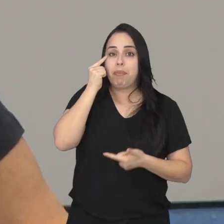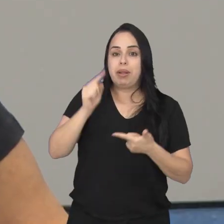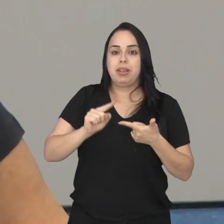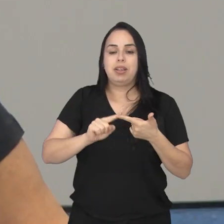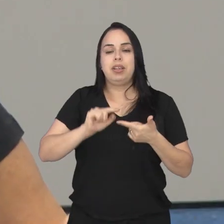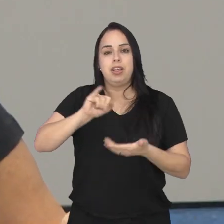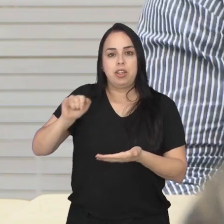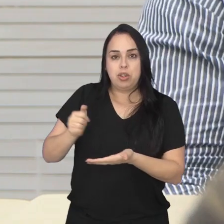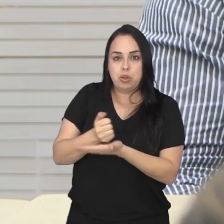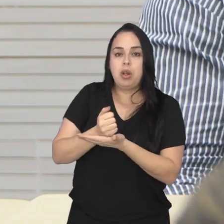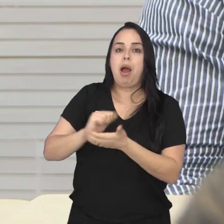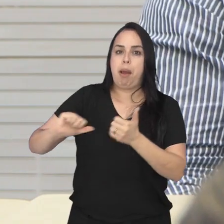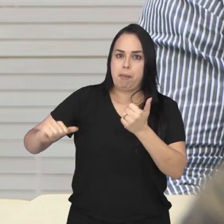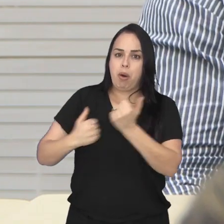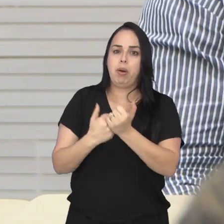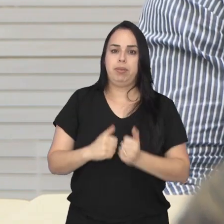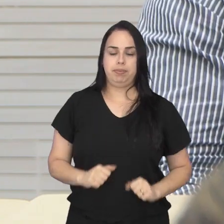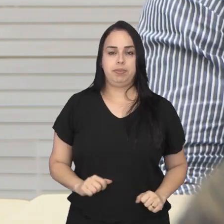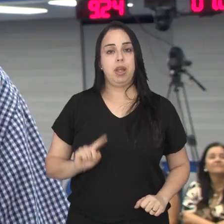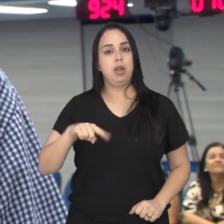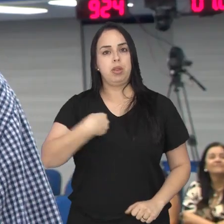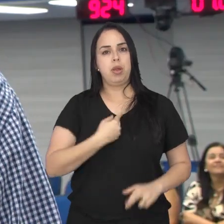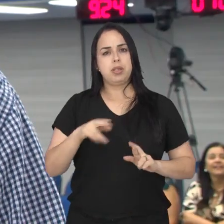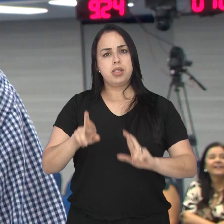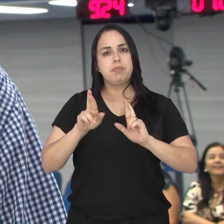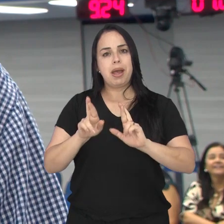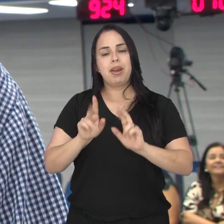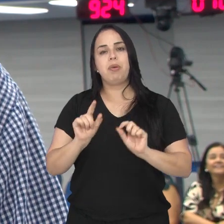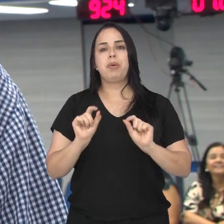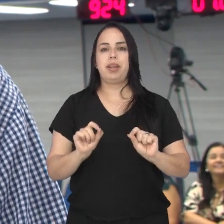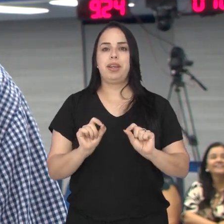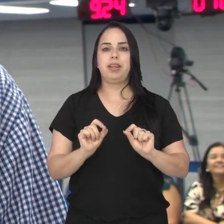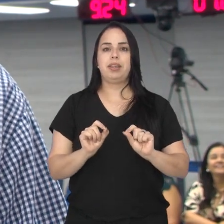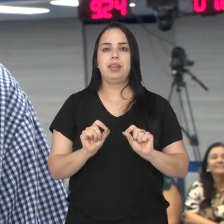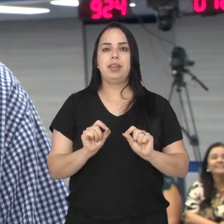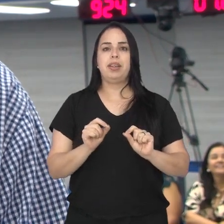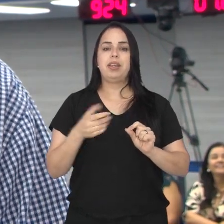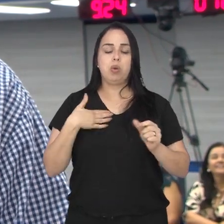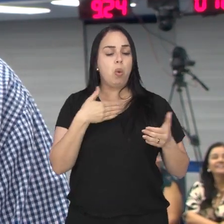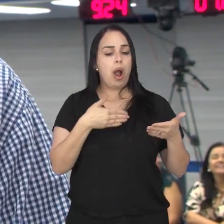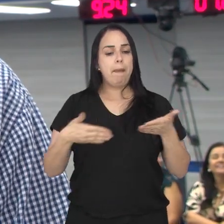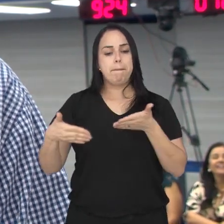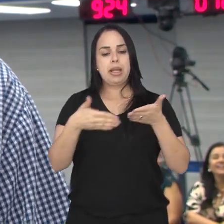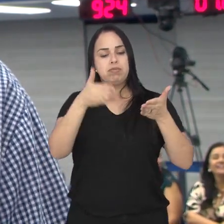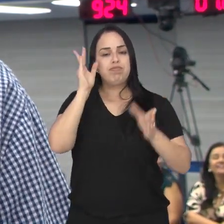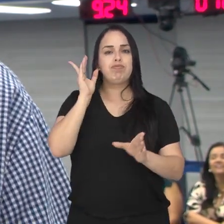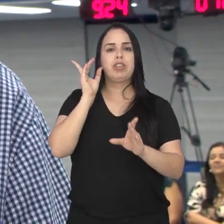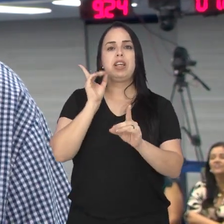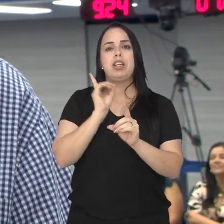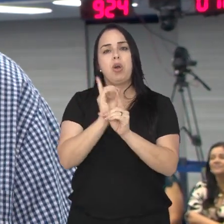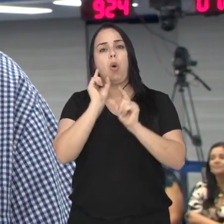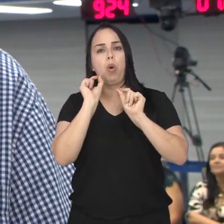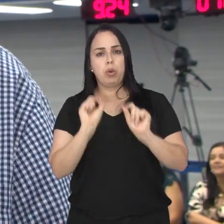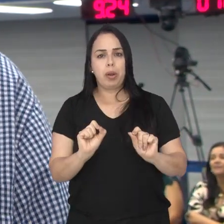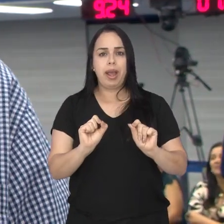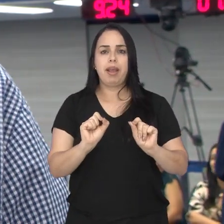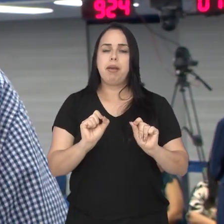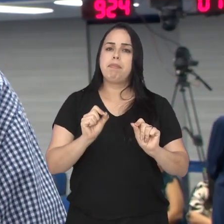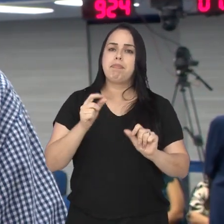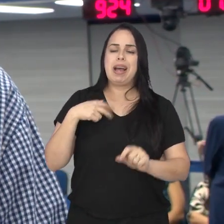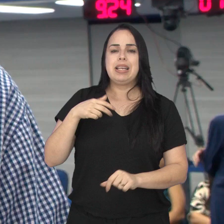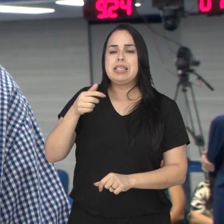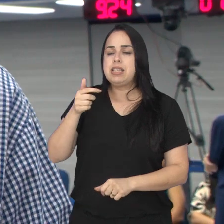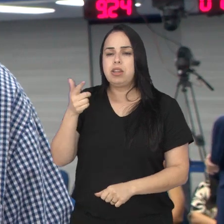Amélia Naomi e Júnior da farmácia a gente espera que hoje a gente encontra algum caminho para alterar